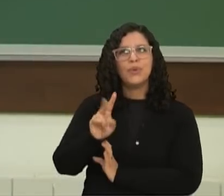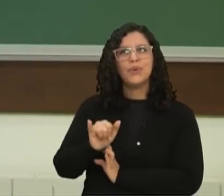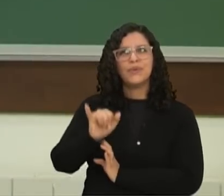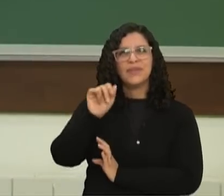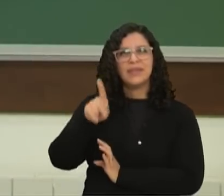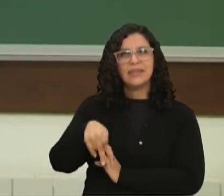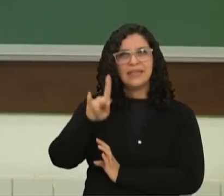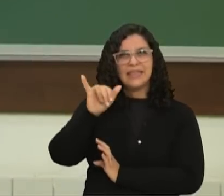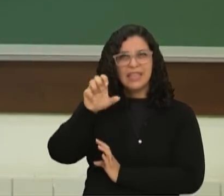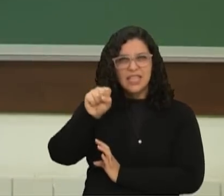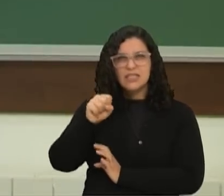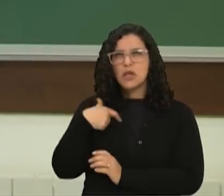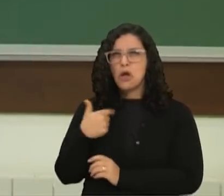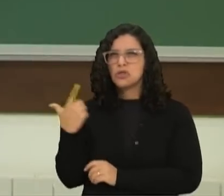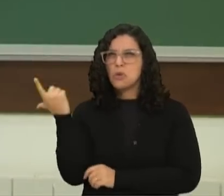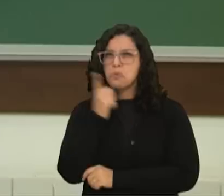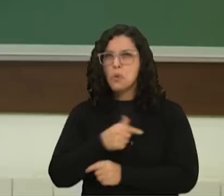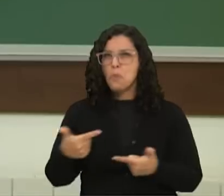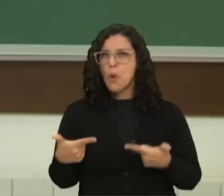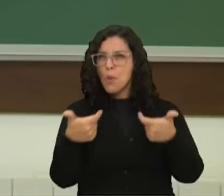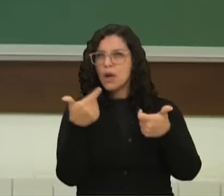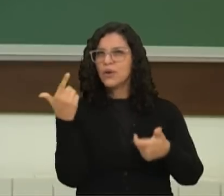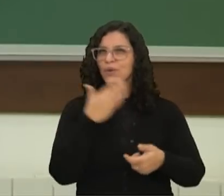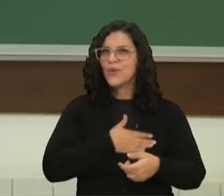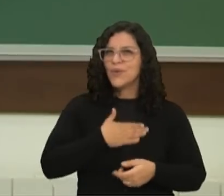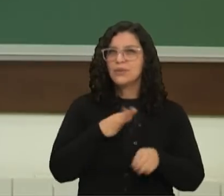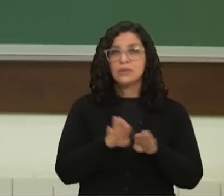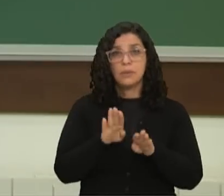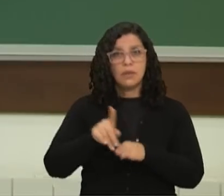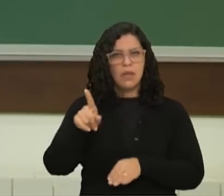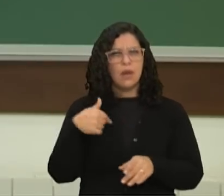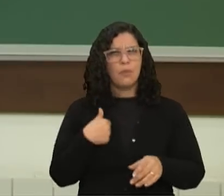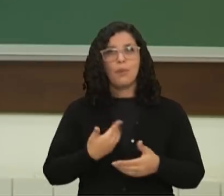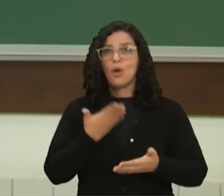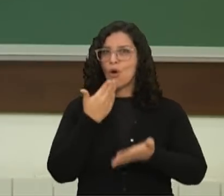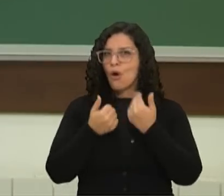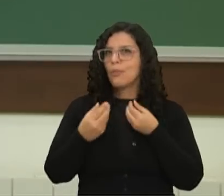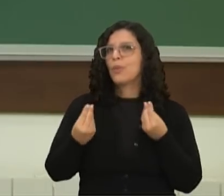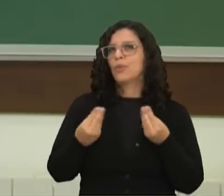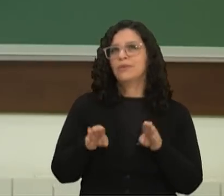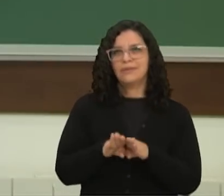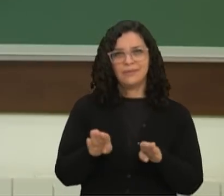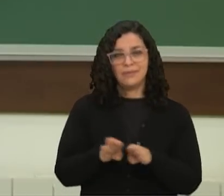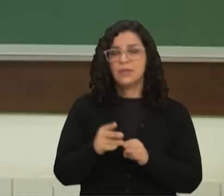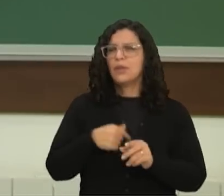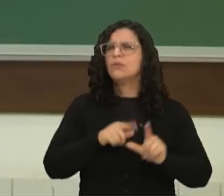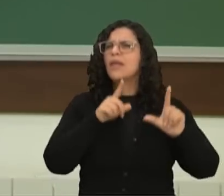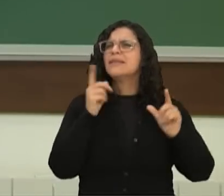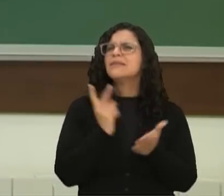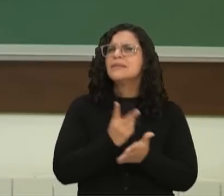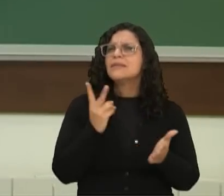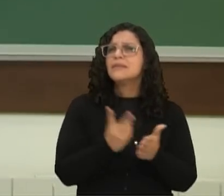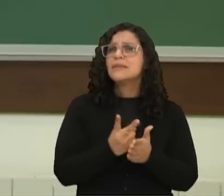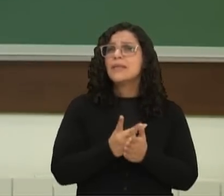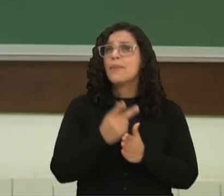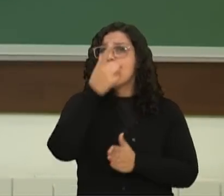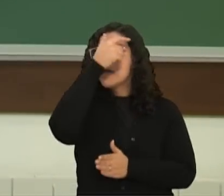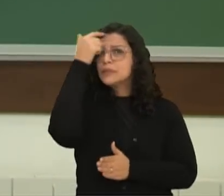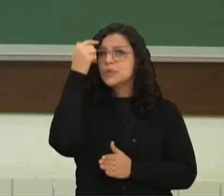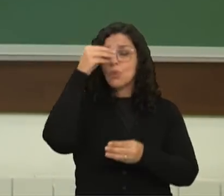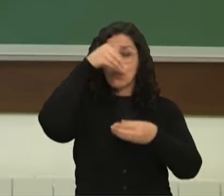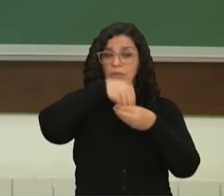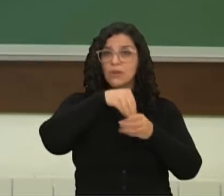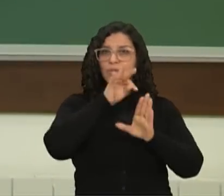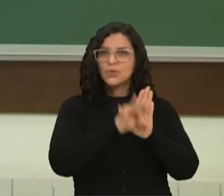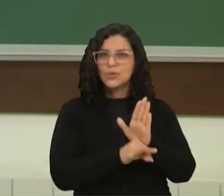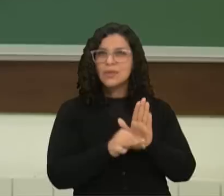batalhador, ele gosta de conquistas e que também ele é bem comelão. Então, todas as tirinhas, os personagens têm